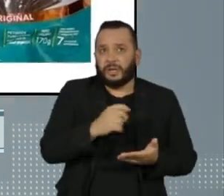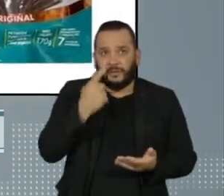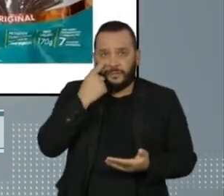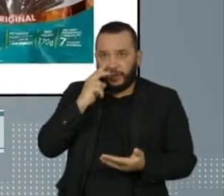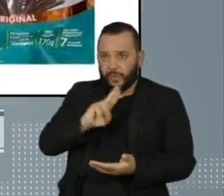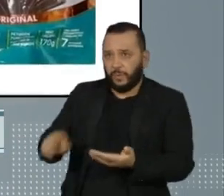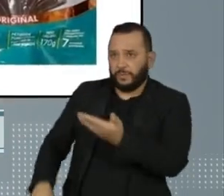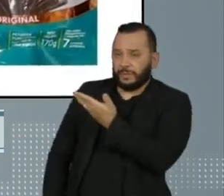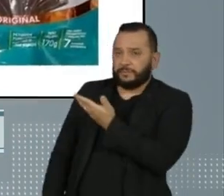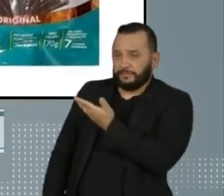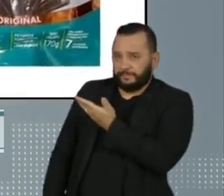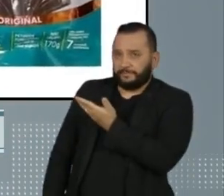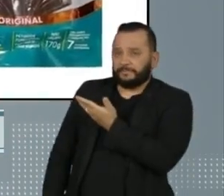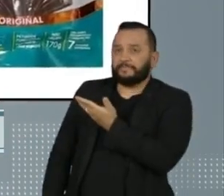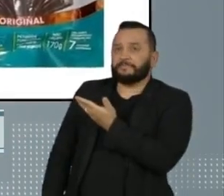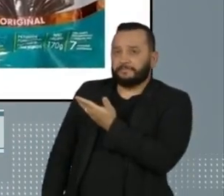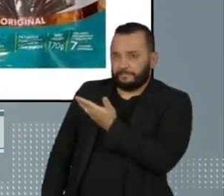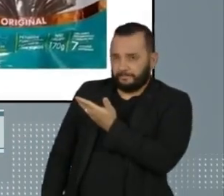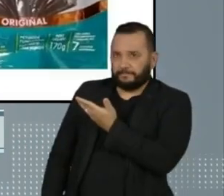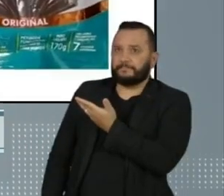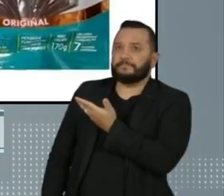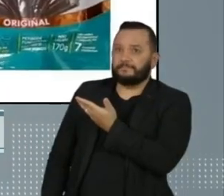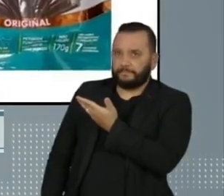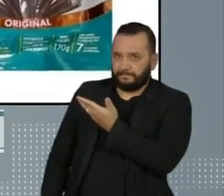bassar FV alimentos